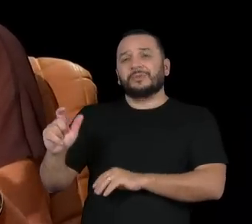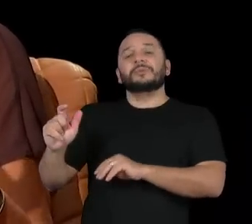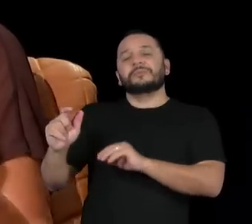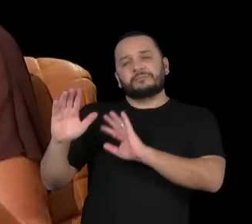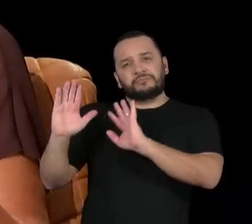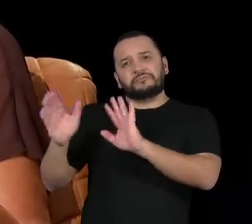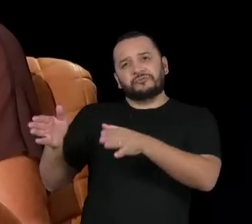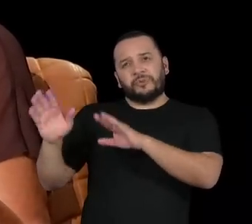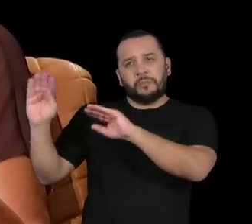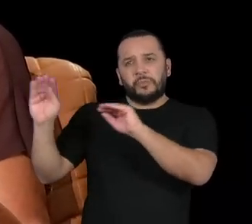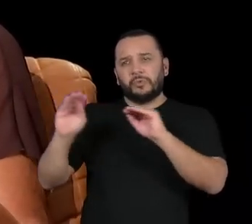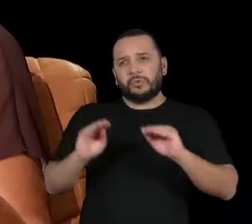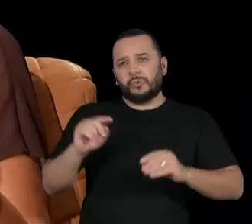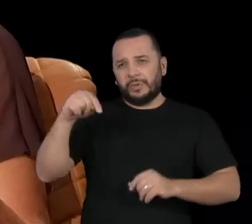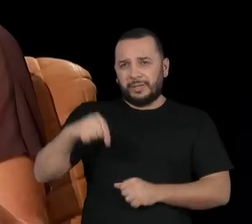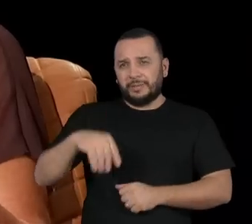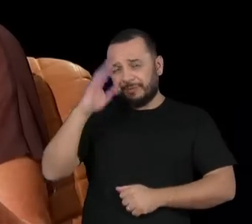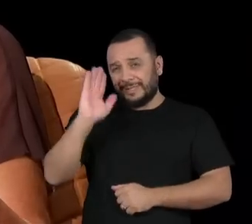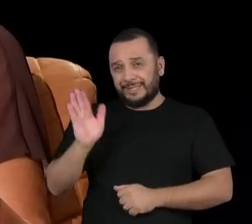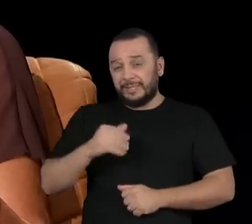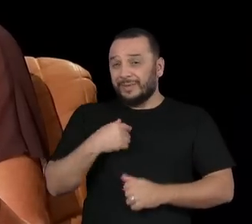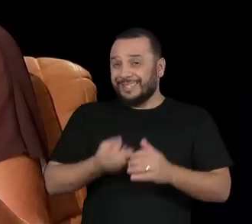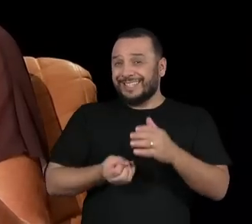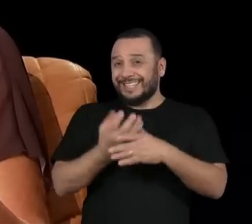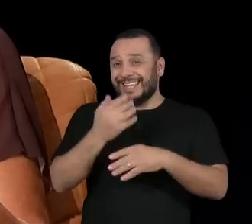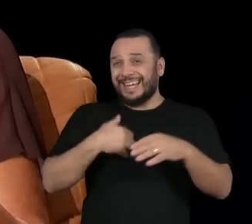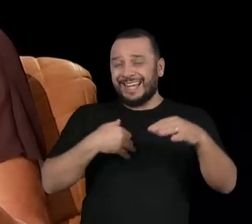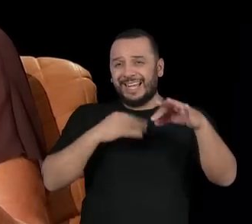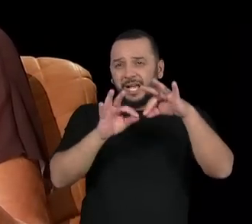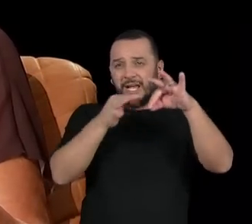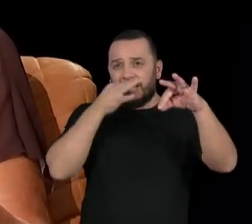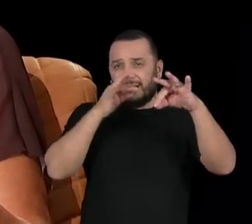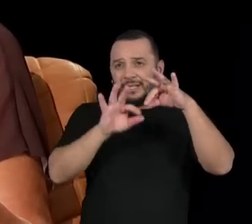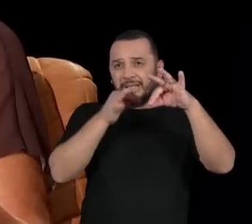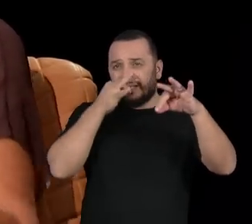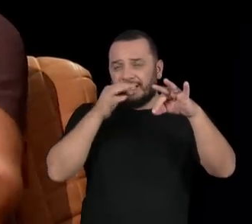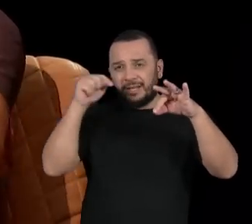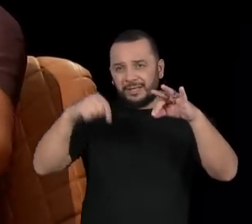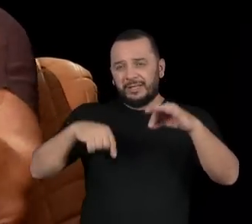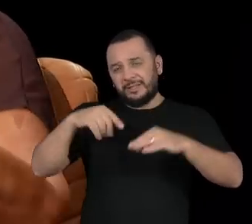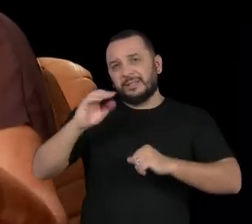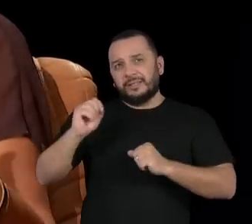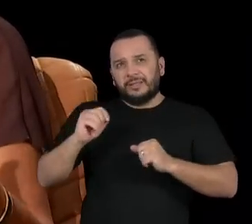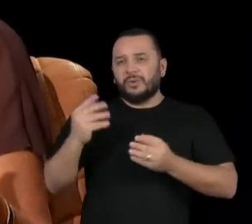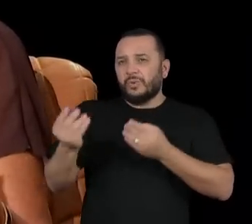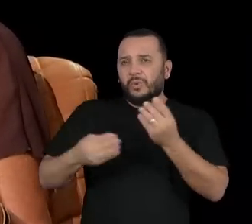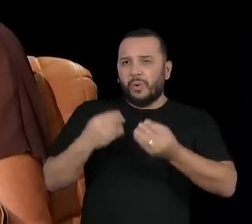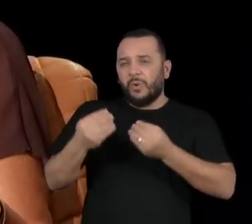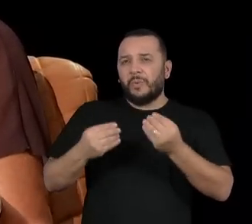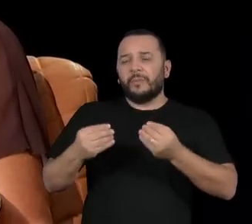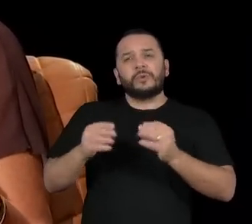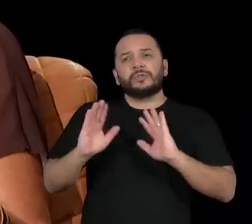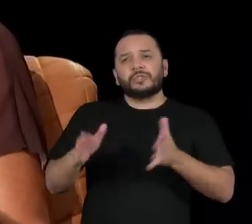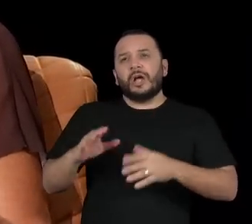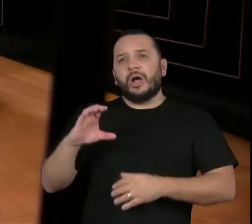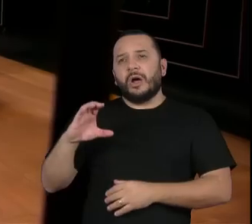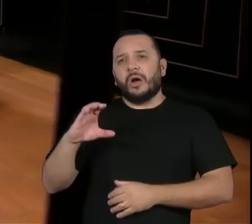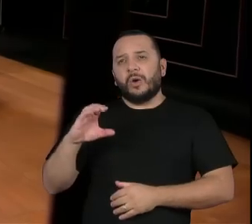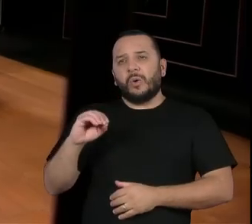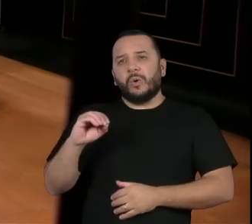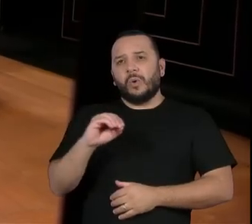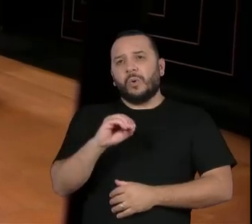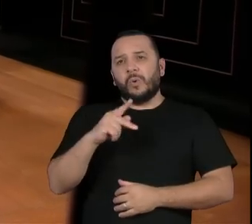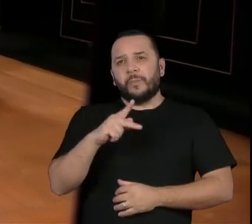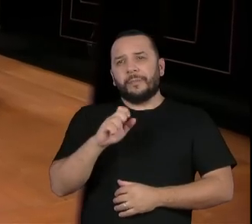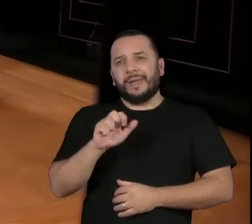criar uma vitivinicultura. Ele que inventou a vitivinicultura depois, mas para criar o cooperativismo. Vieram